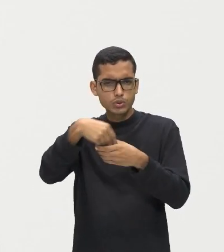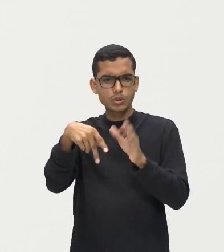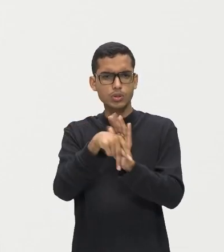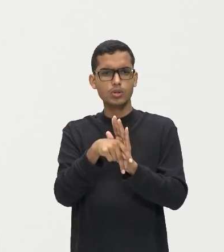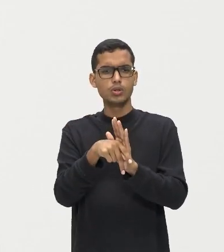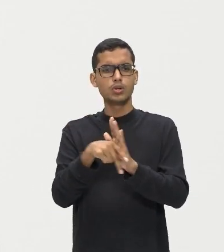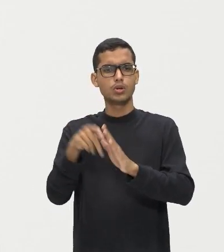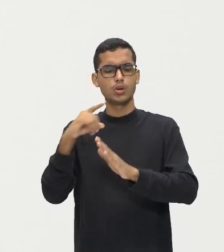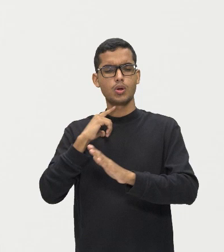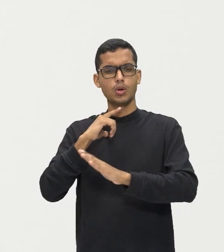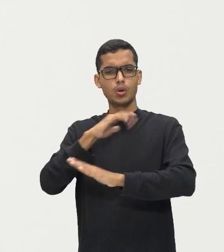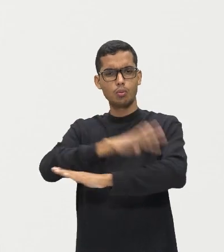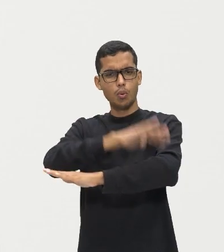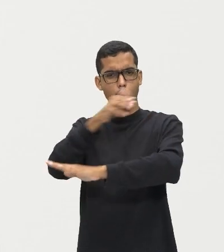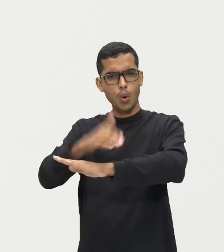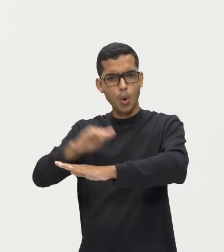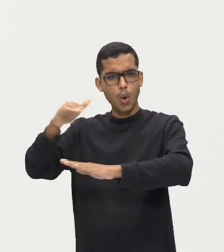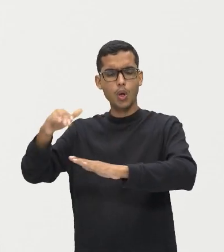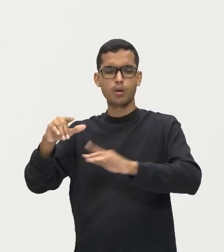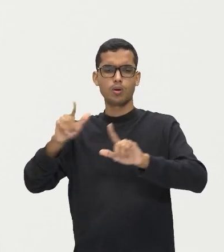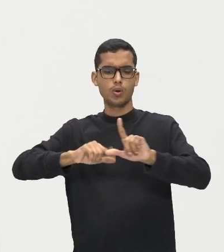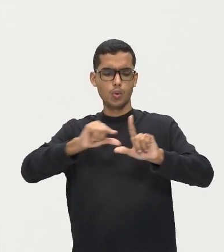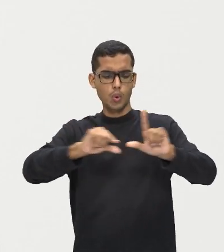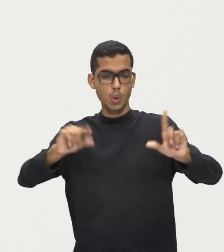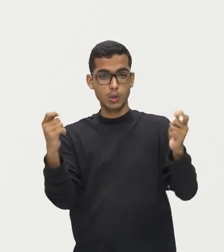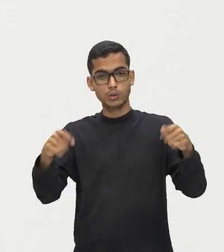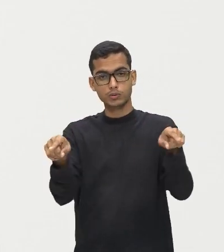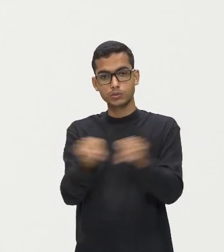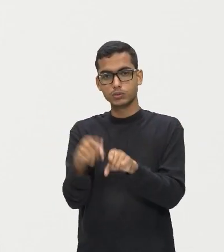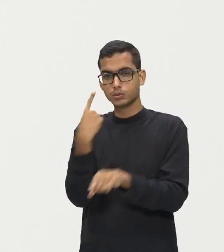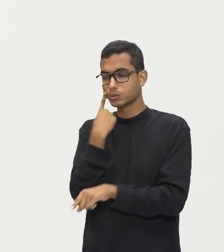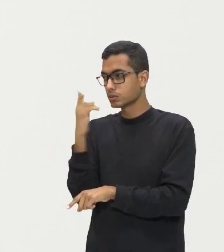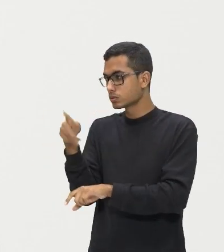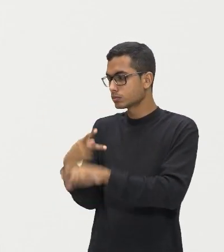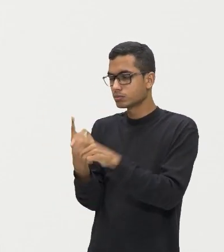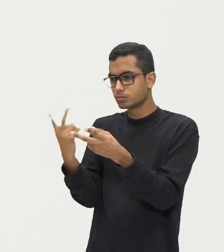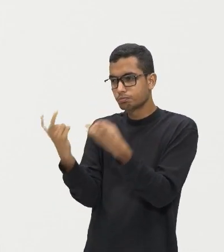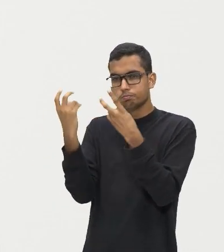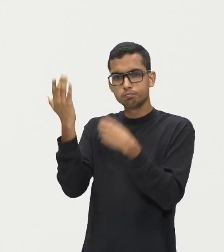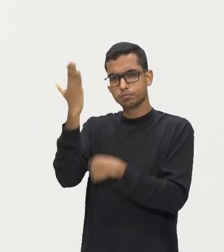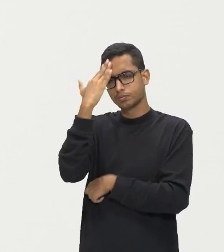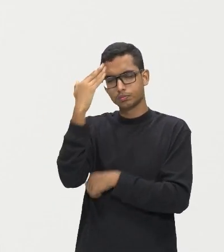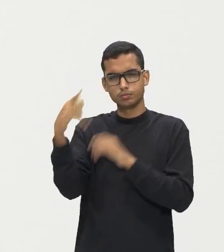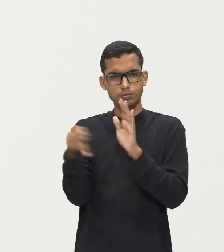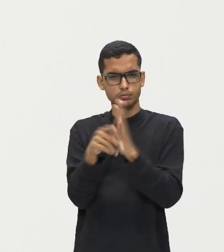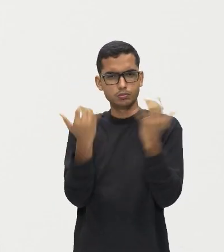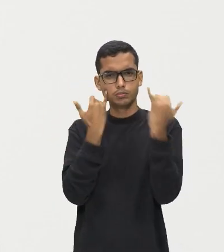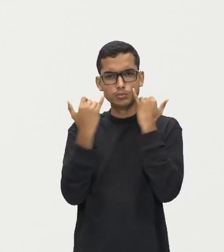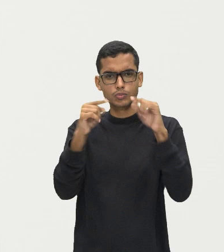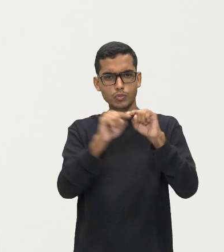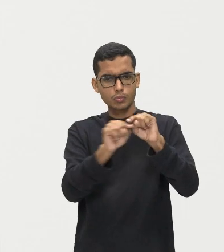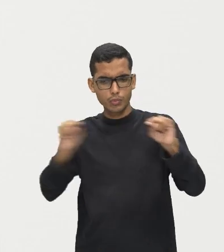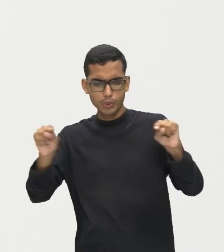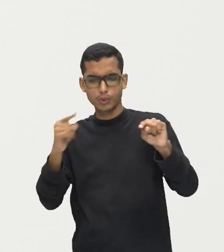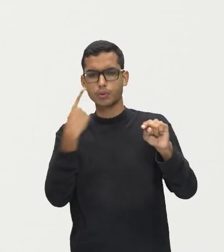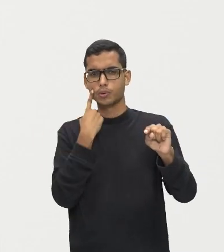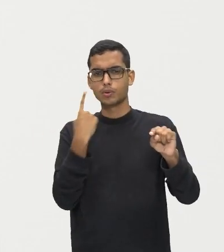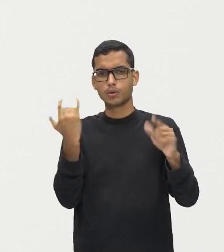planaltos residuais norte-amazônicos. E aqui a gente poderia riscar essa informação, porque teria na legenda o mesmo